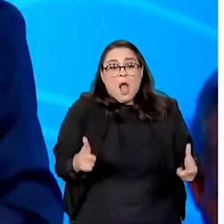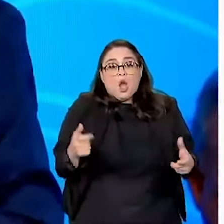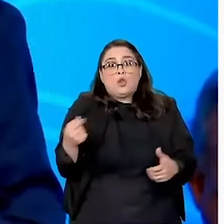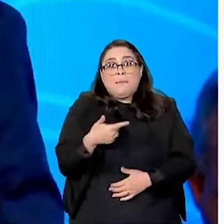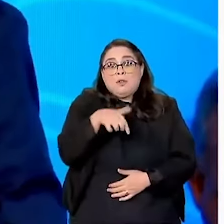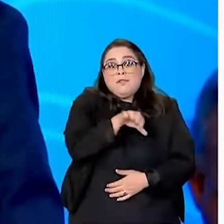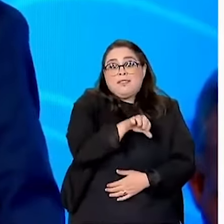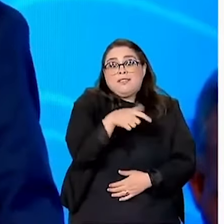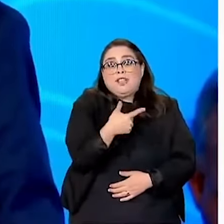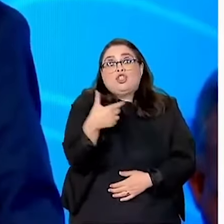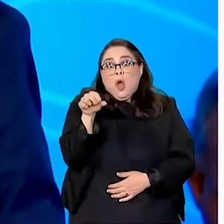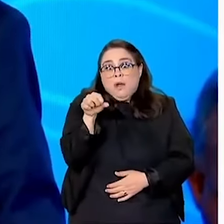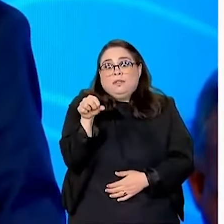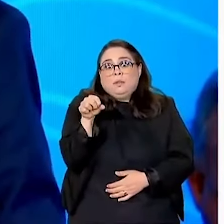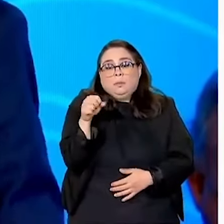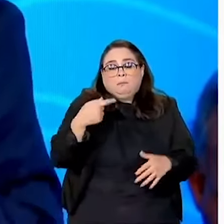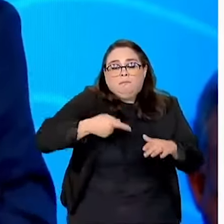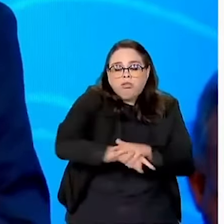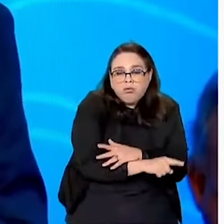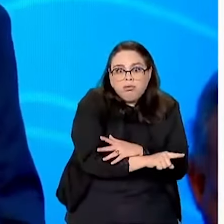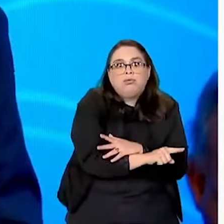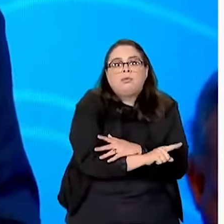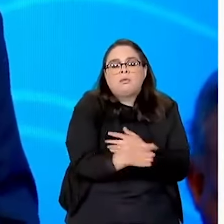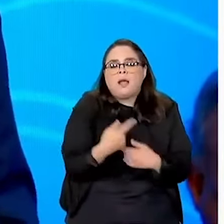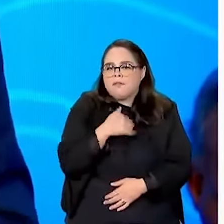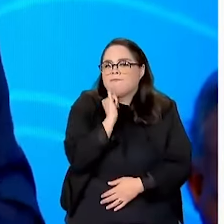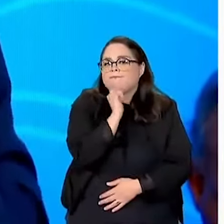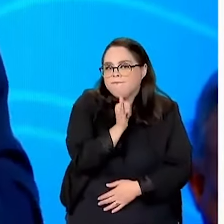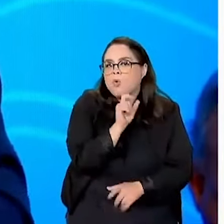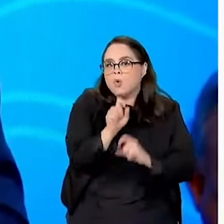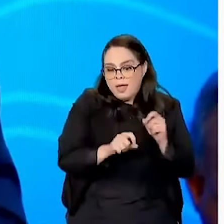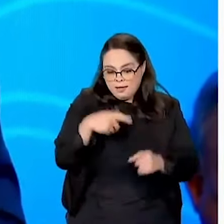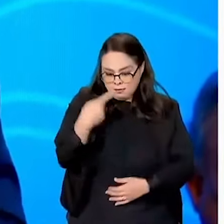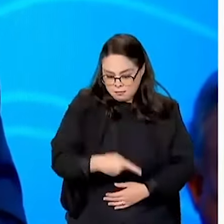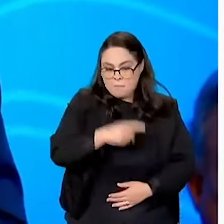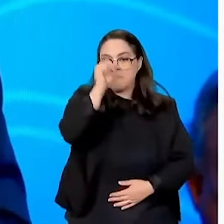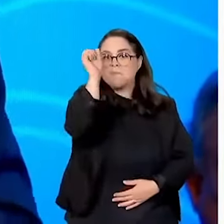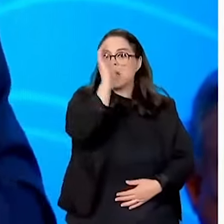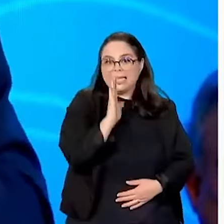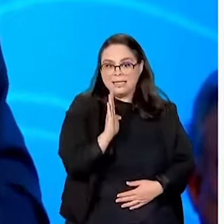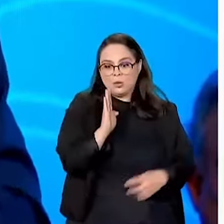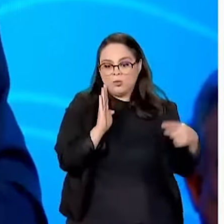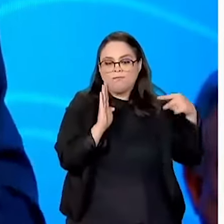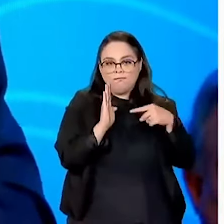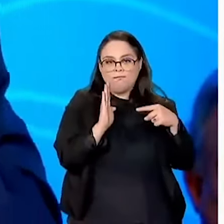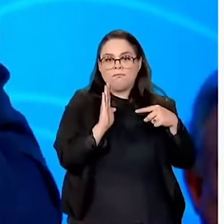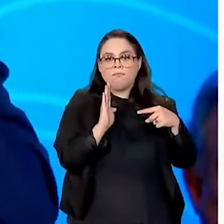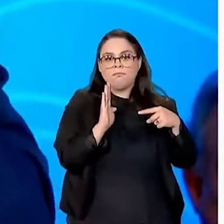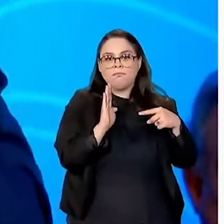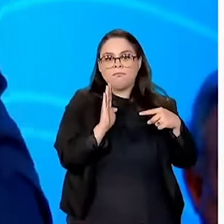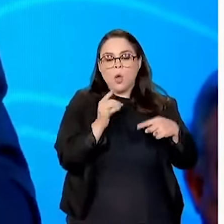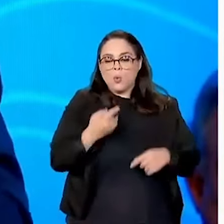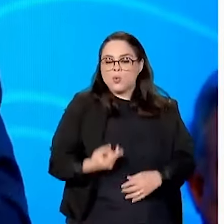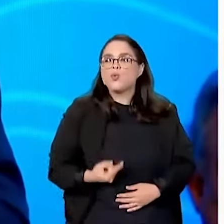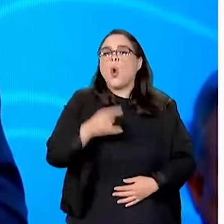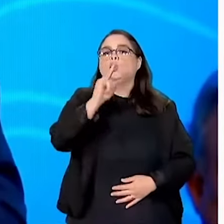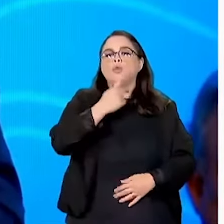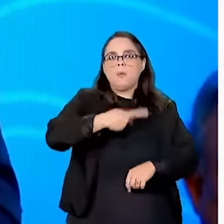de 1929. E eu disse que aqui no Brasil, o Brasil seria o último